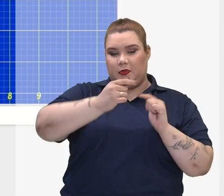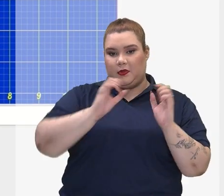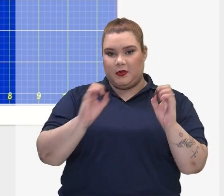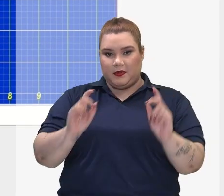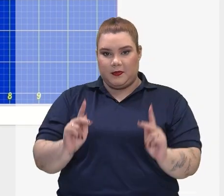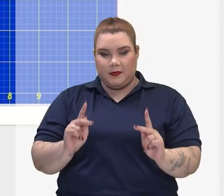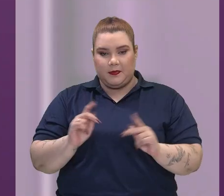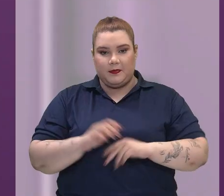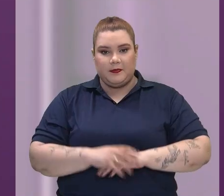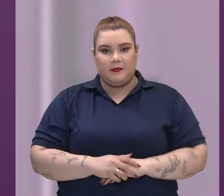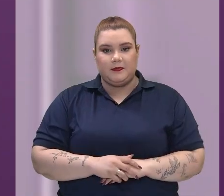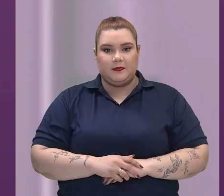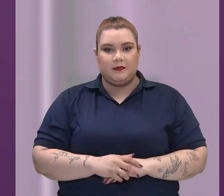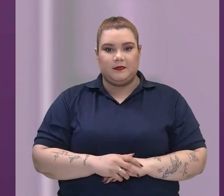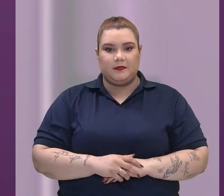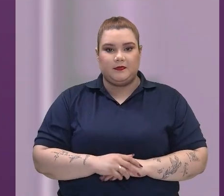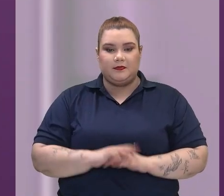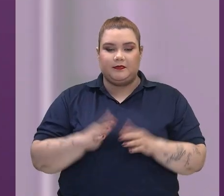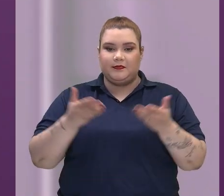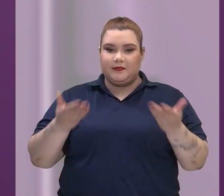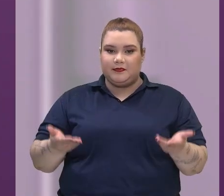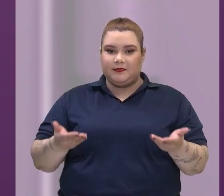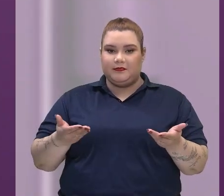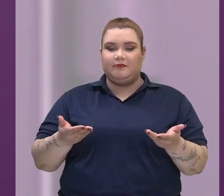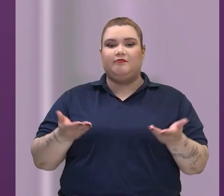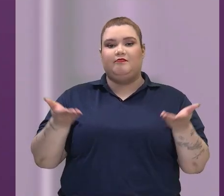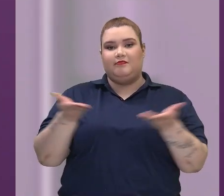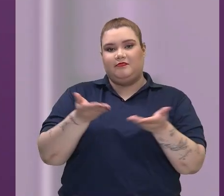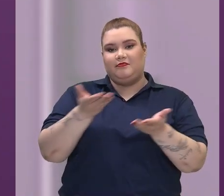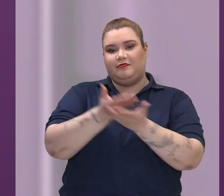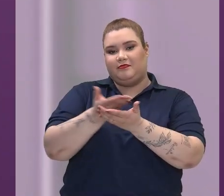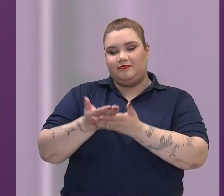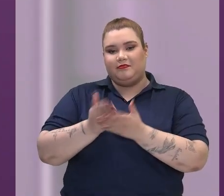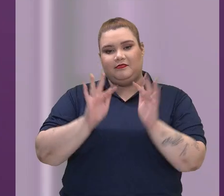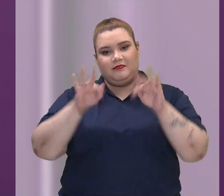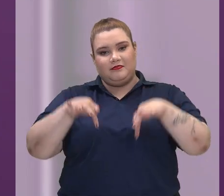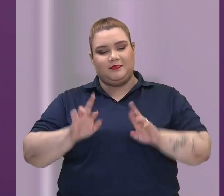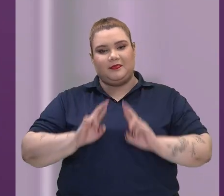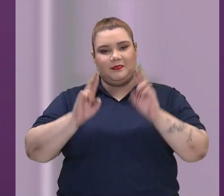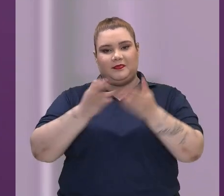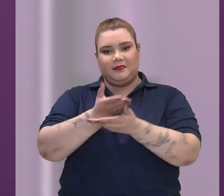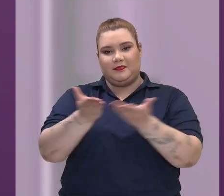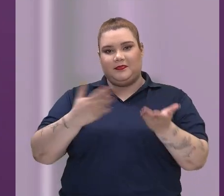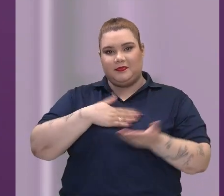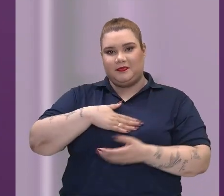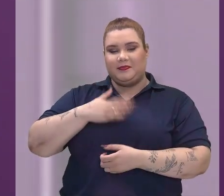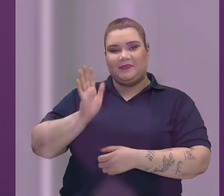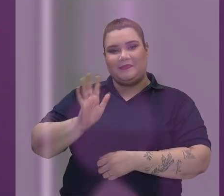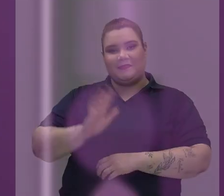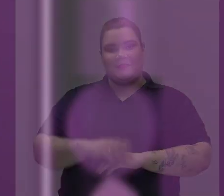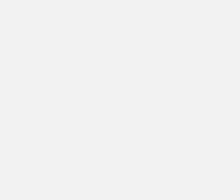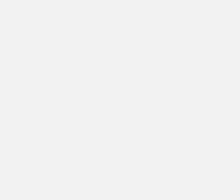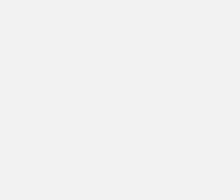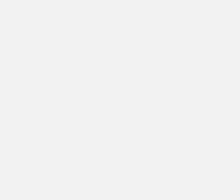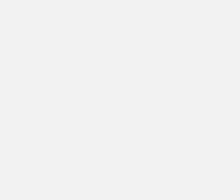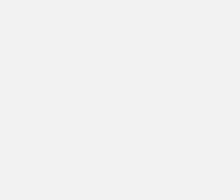meus queridos alunos? Muito bem, queridos alunos, essa foi a nossa aula de hoje. Espero que tenham gostado e até a próxima.